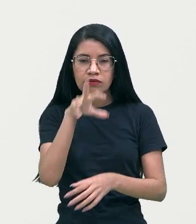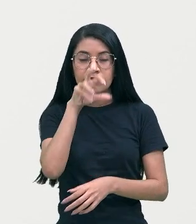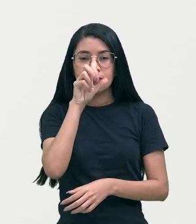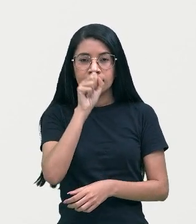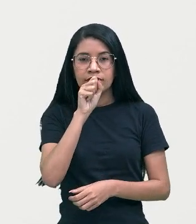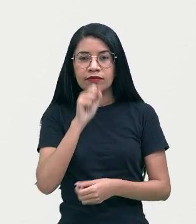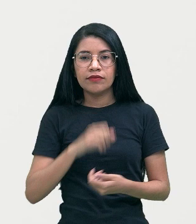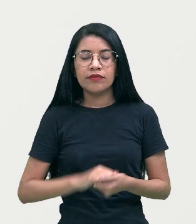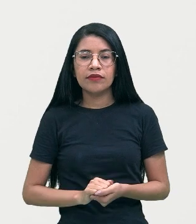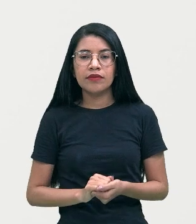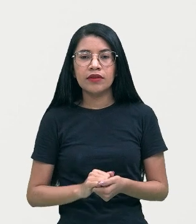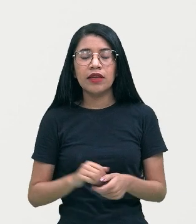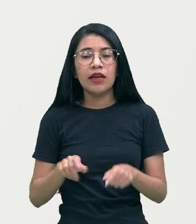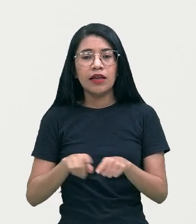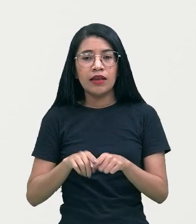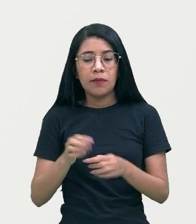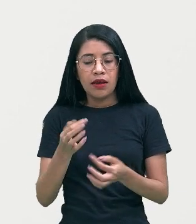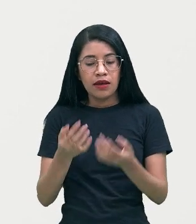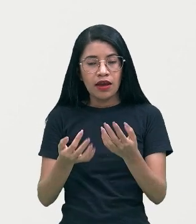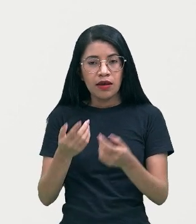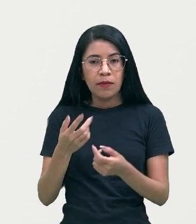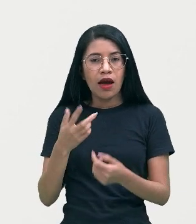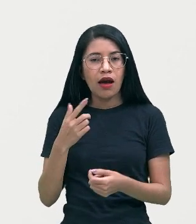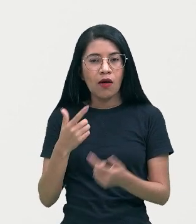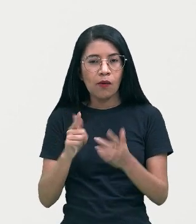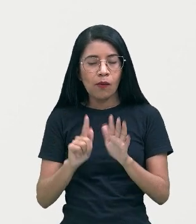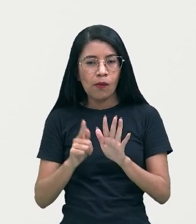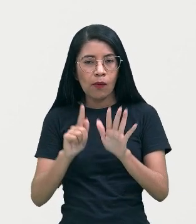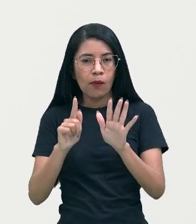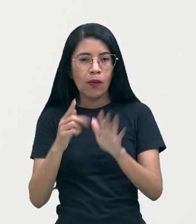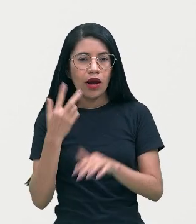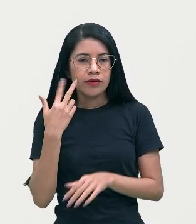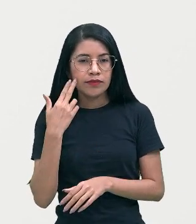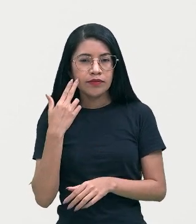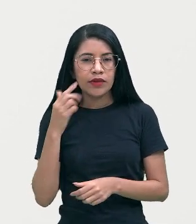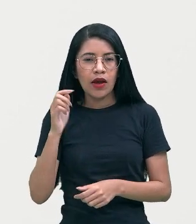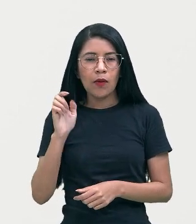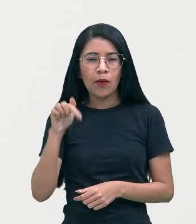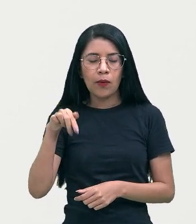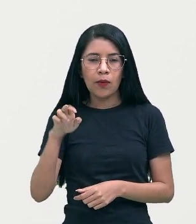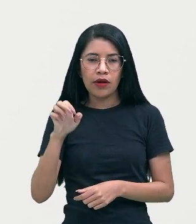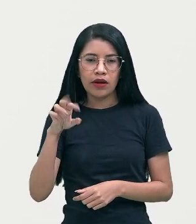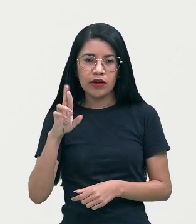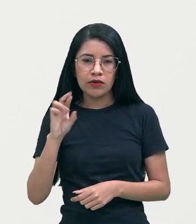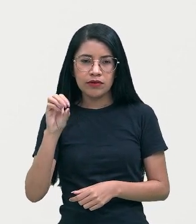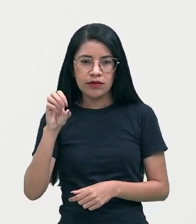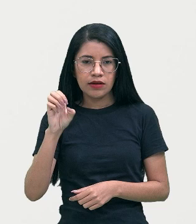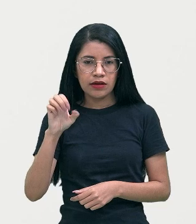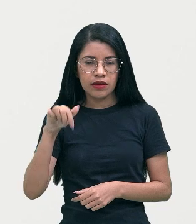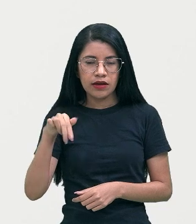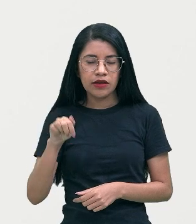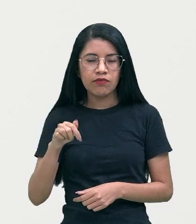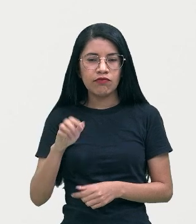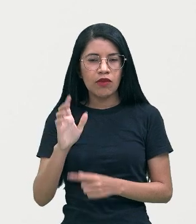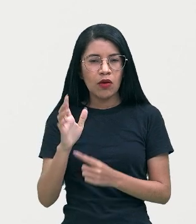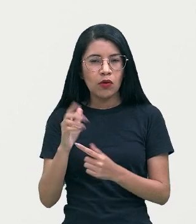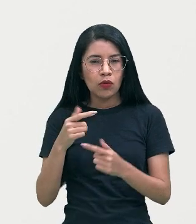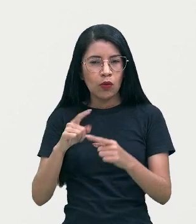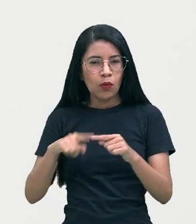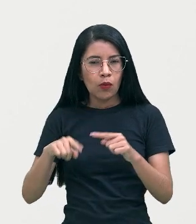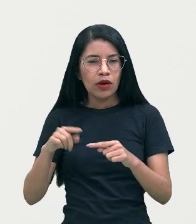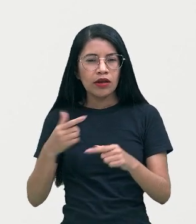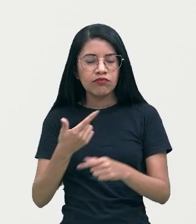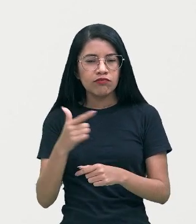a queima de gás natural ou querosene em dispositivos para aquecimento que não estejam devidamente regulados